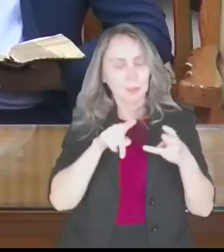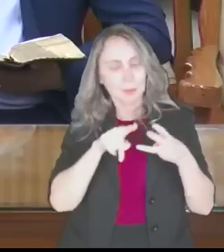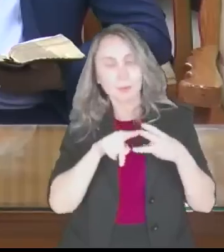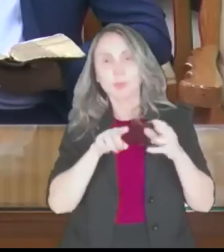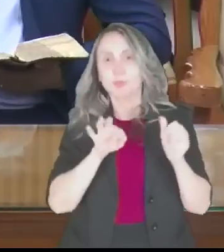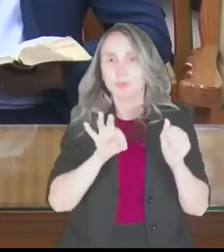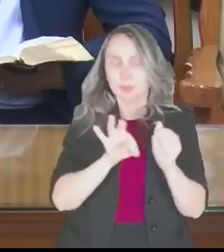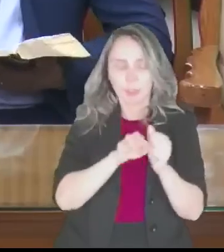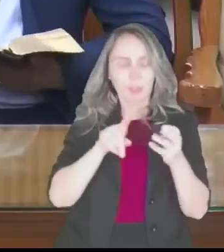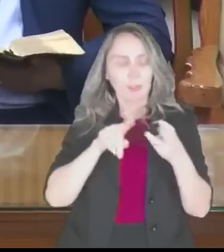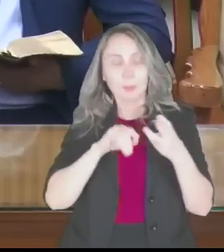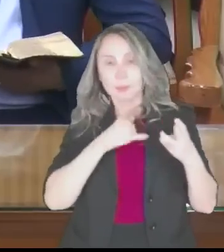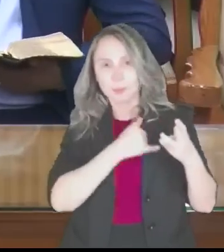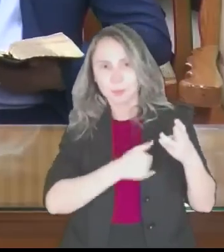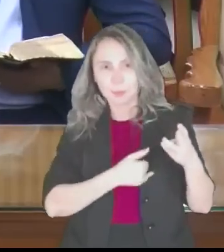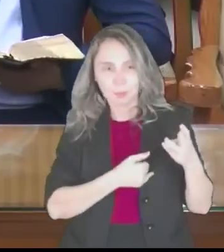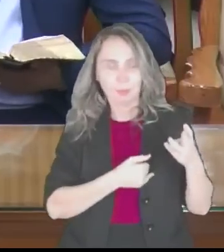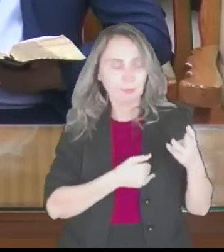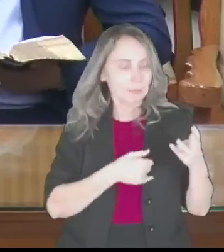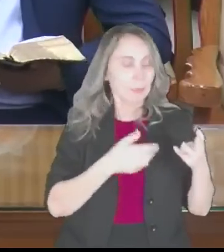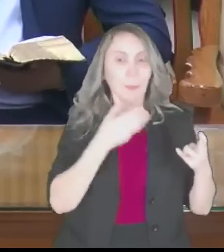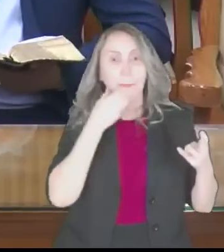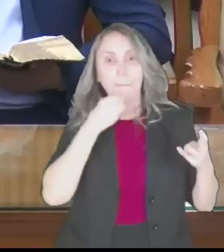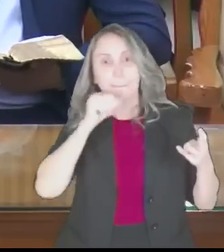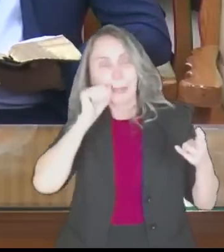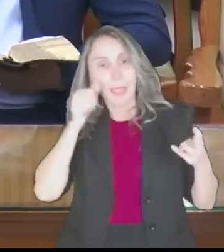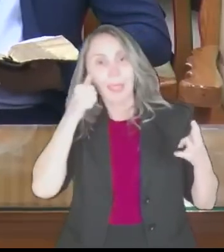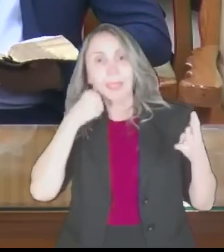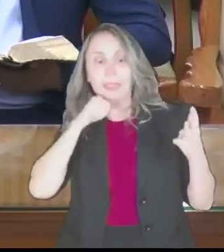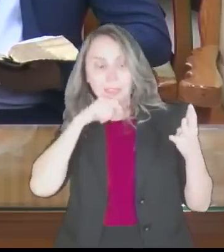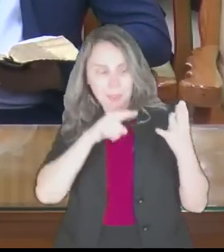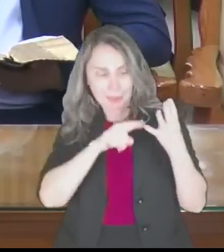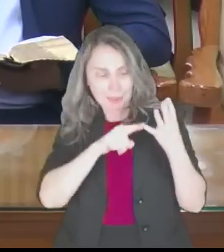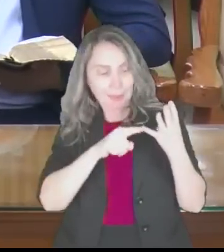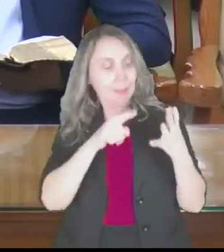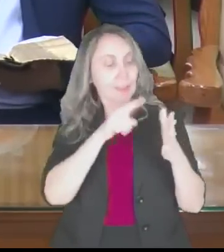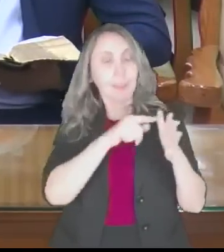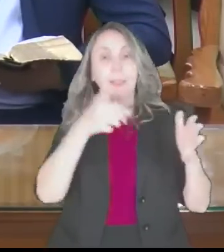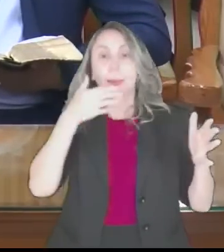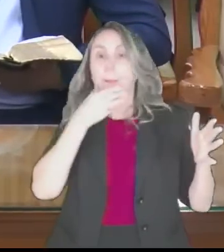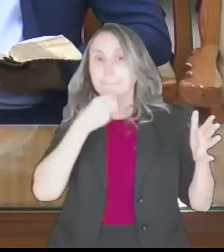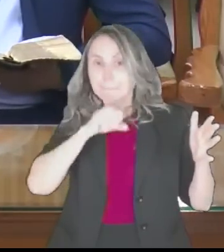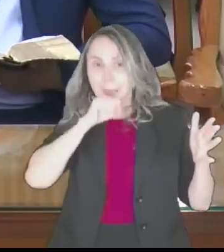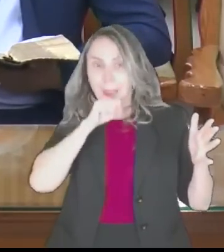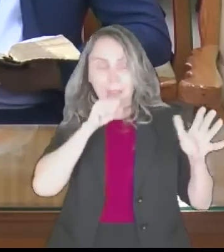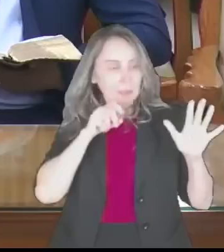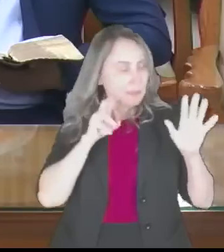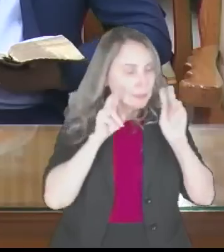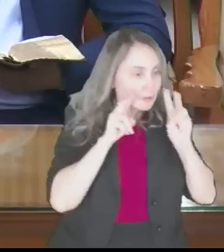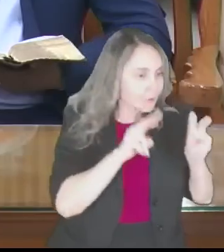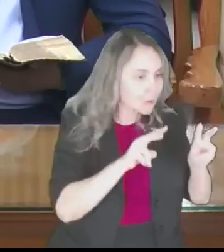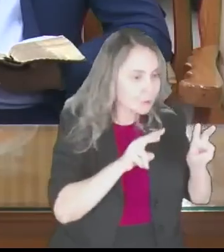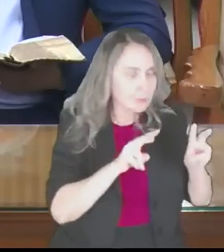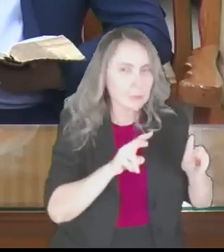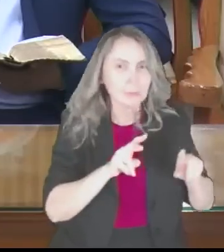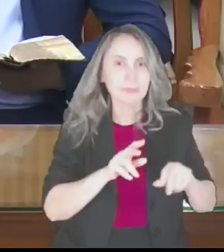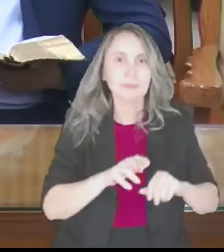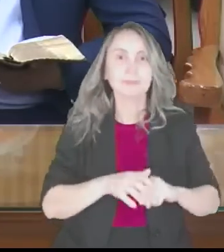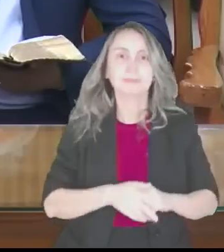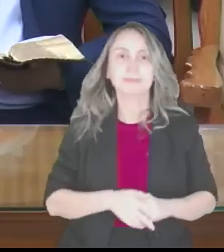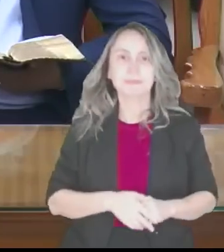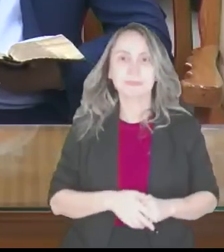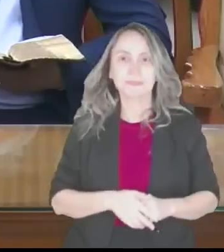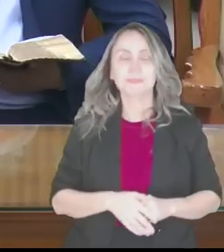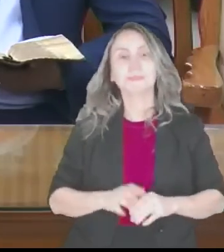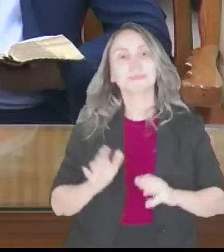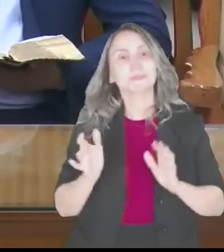fé, eram zombadores, eram incrédulos. Ficaram lá de fora e não viram. E Jesus disse: não conte a ninguém. Não